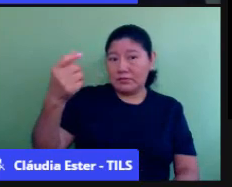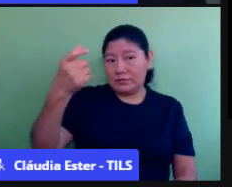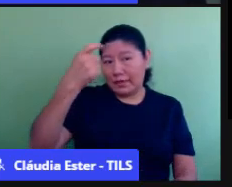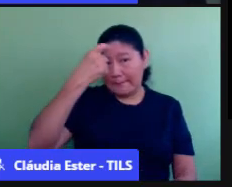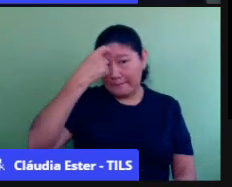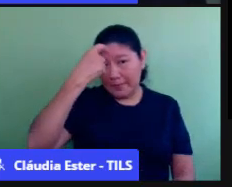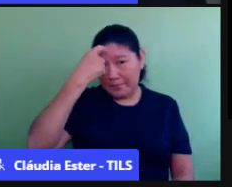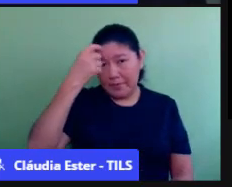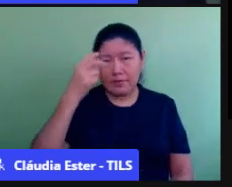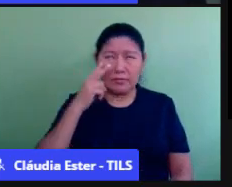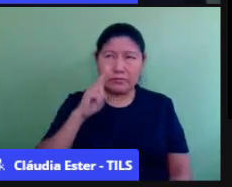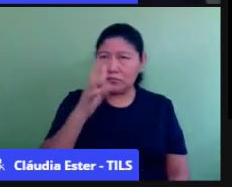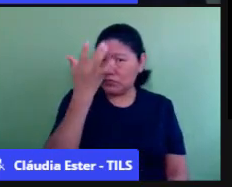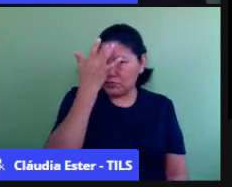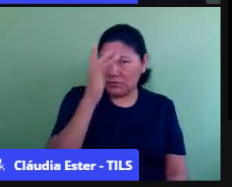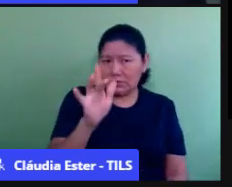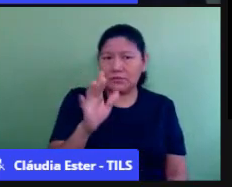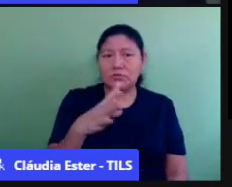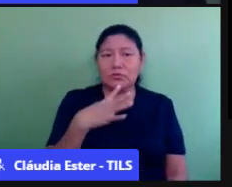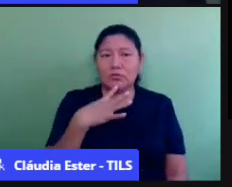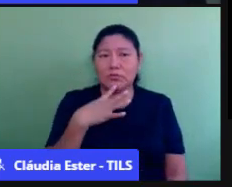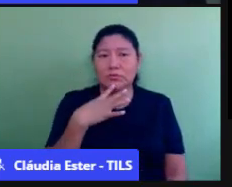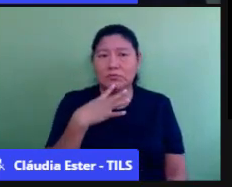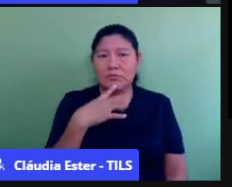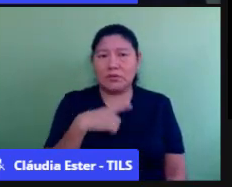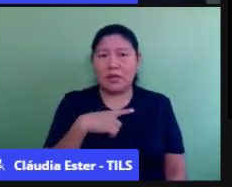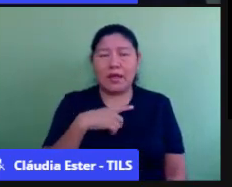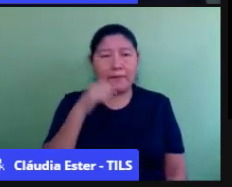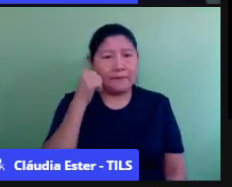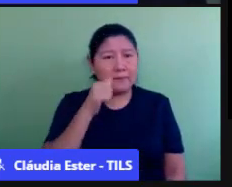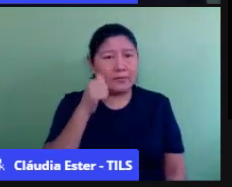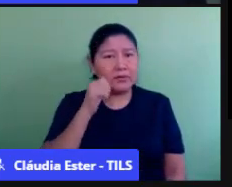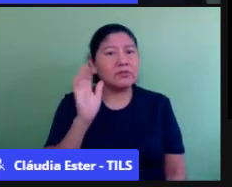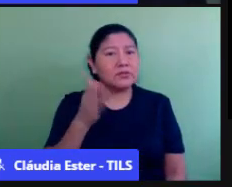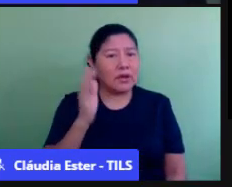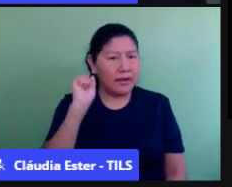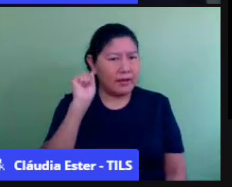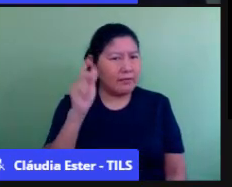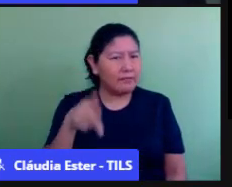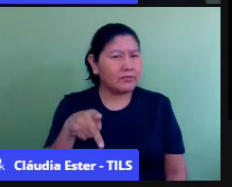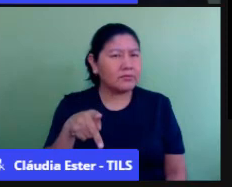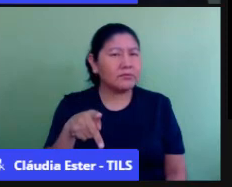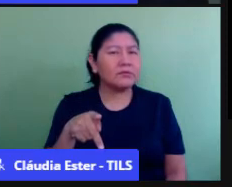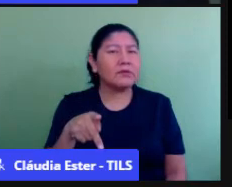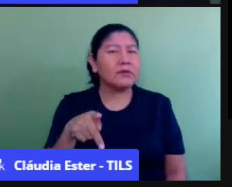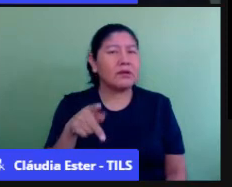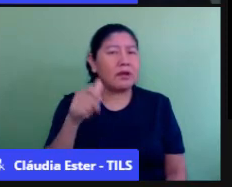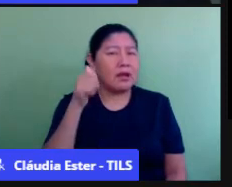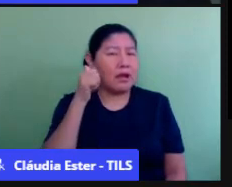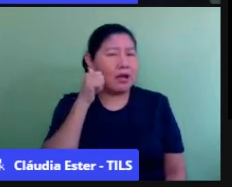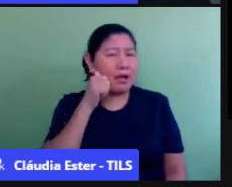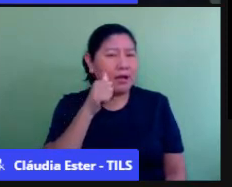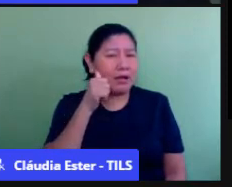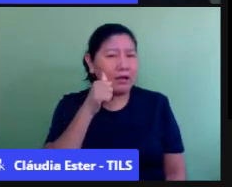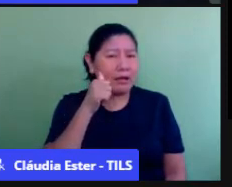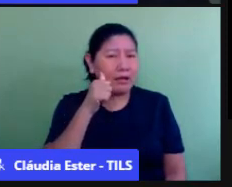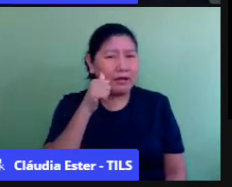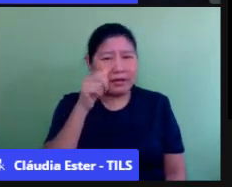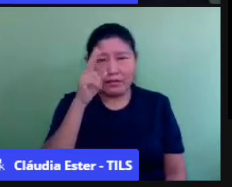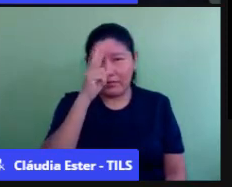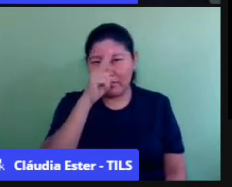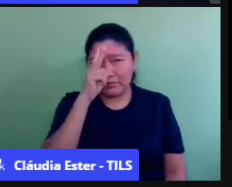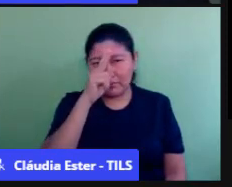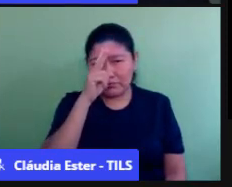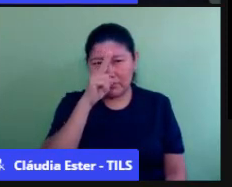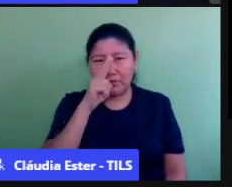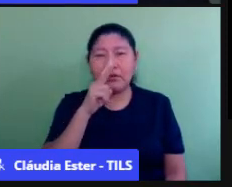vocês conhecem, ela já está aposentada, mas a gente aprende muito com a história oral é com a